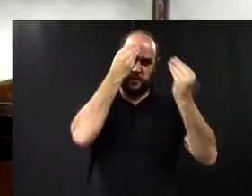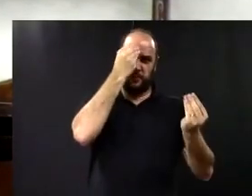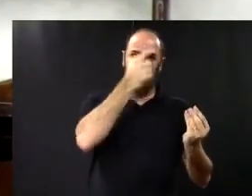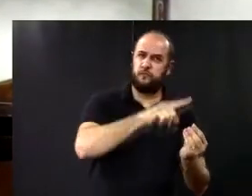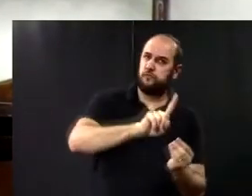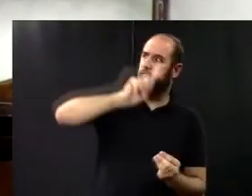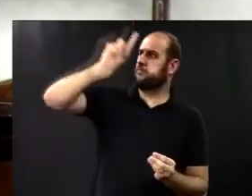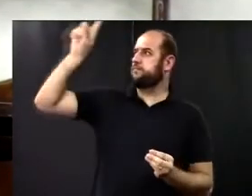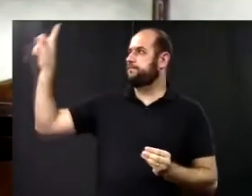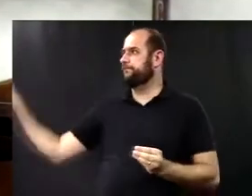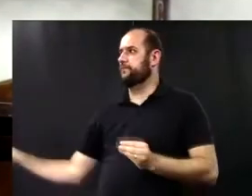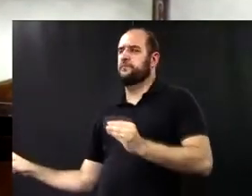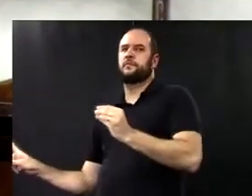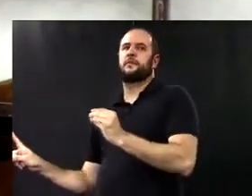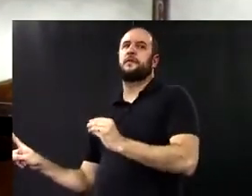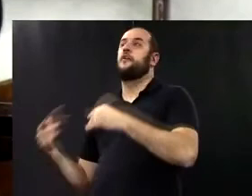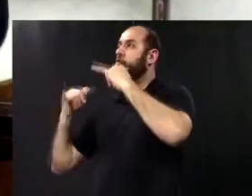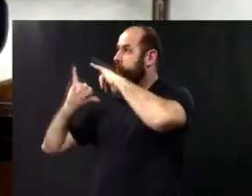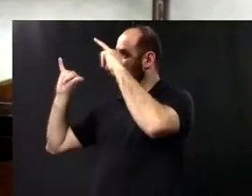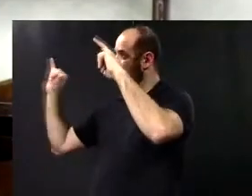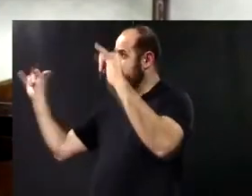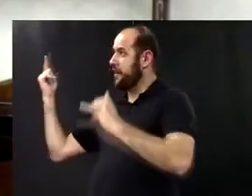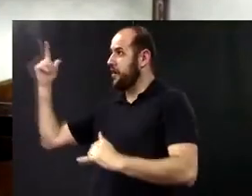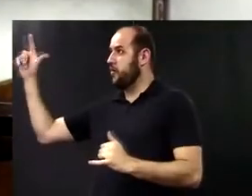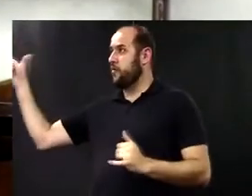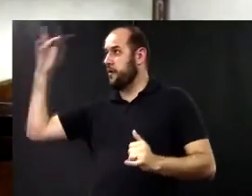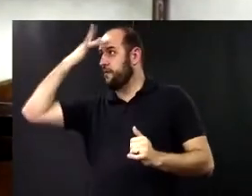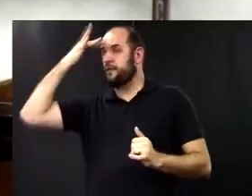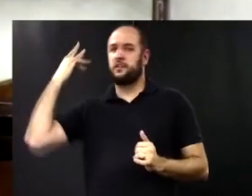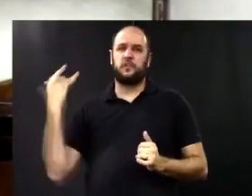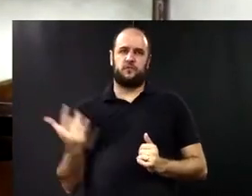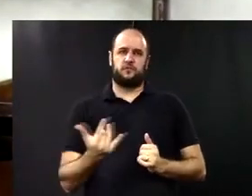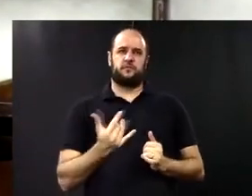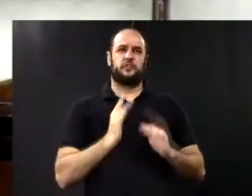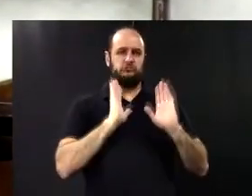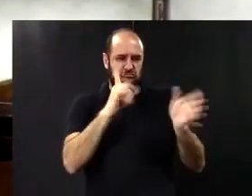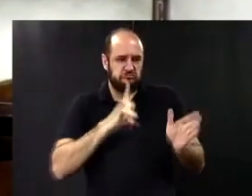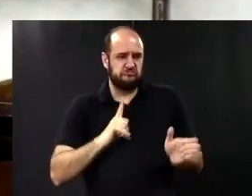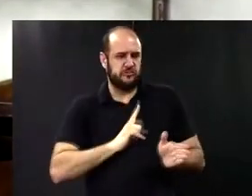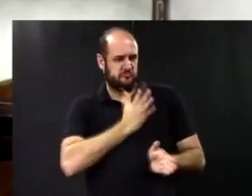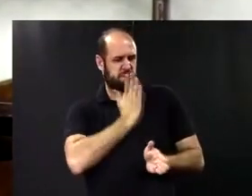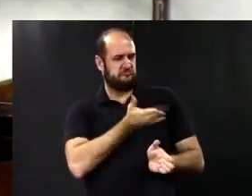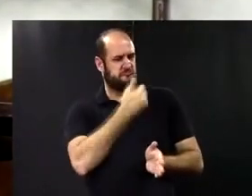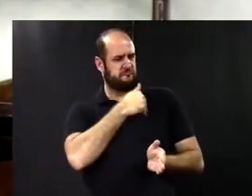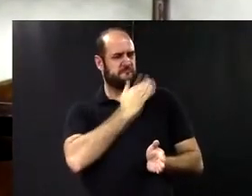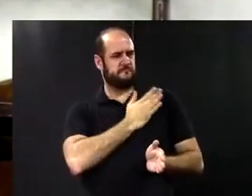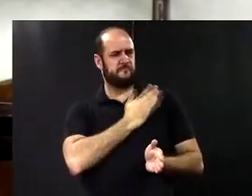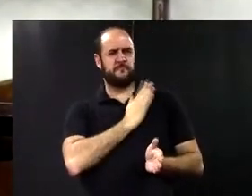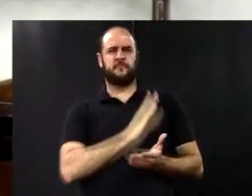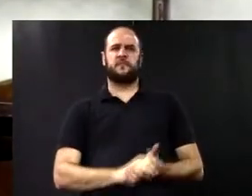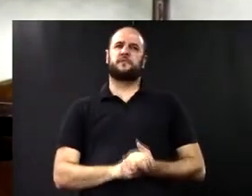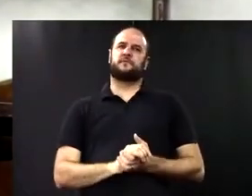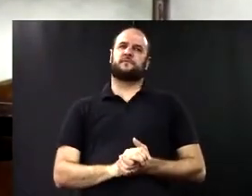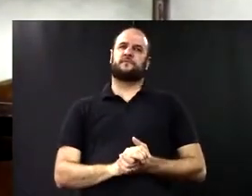depois com essa verdade encravada no coração. E o autor está dizendo, por eles